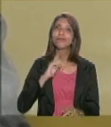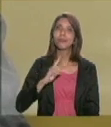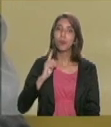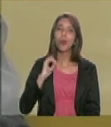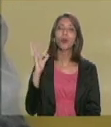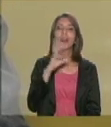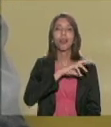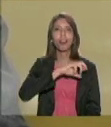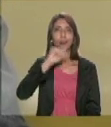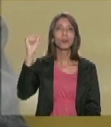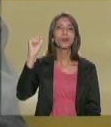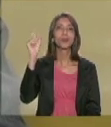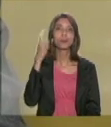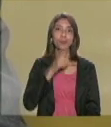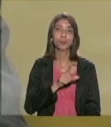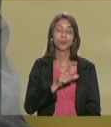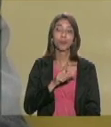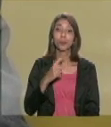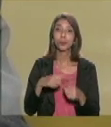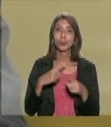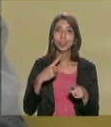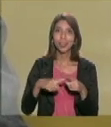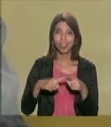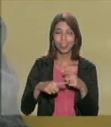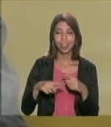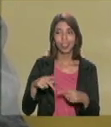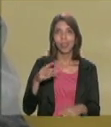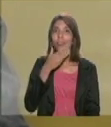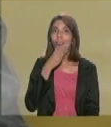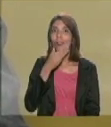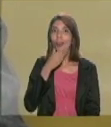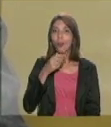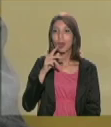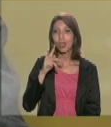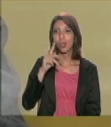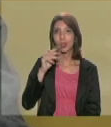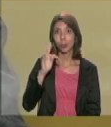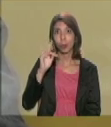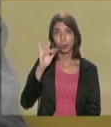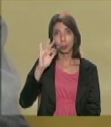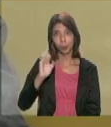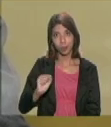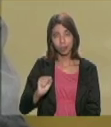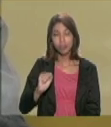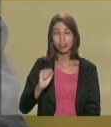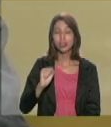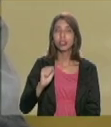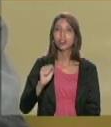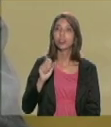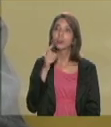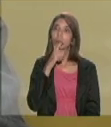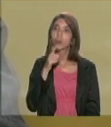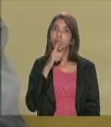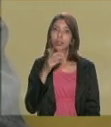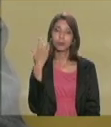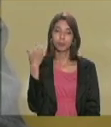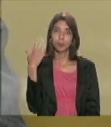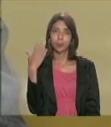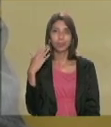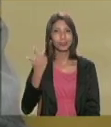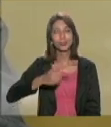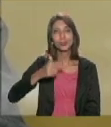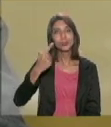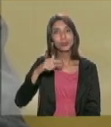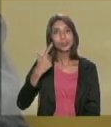foi campeão, porque o nosso back direito, Tomires, tirou do jogo o Alarcón.